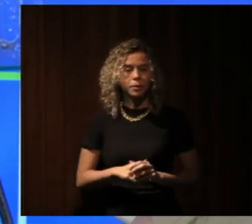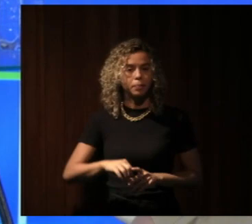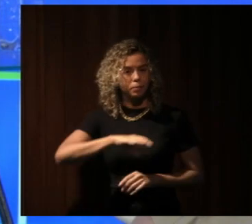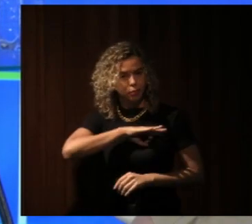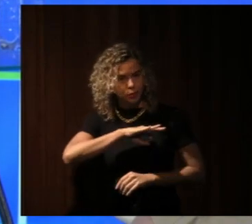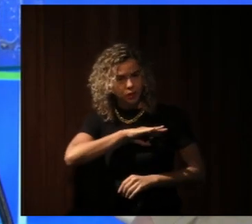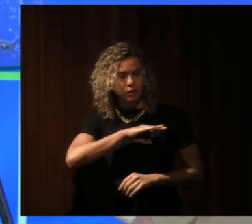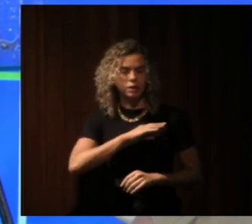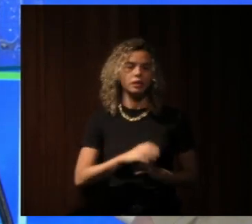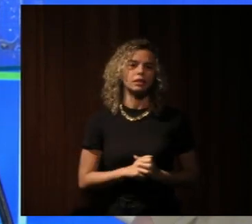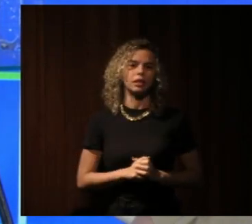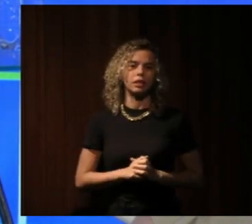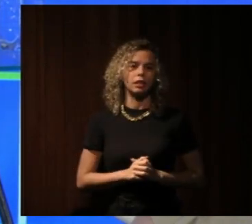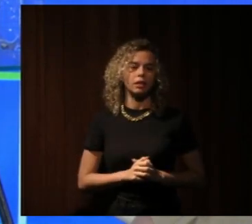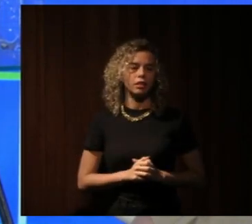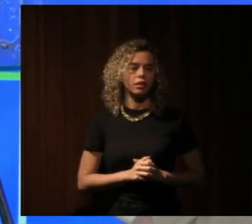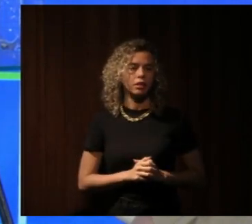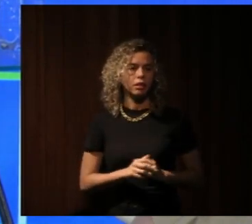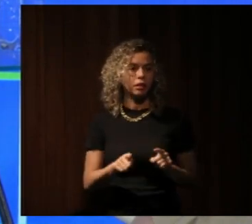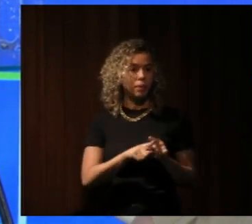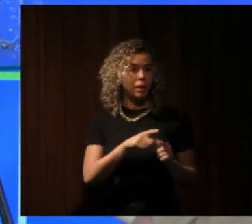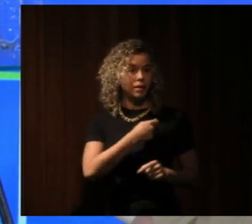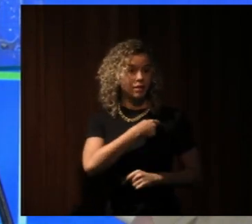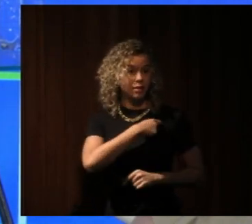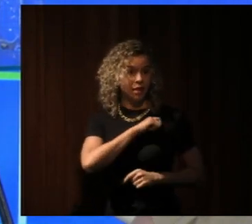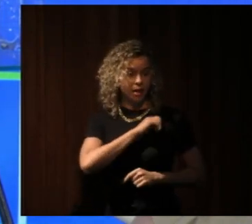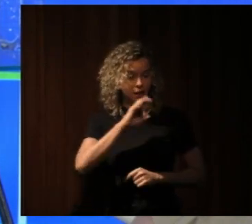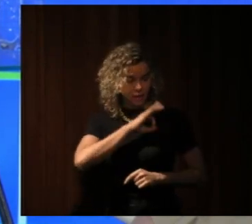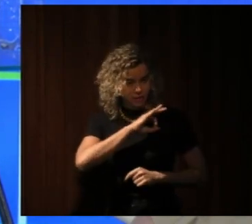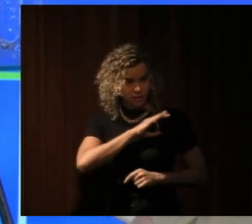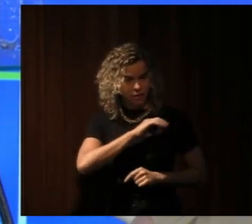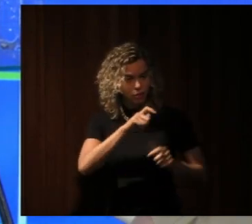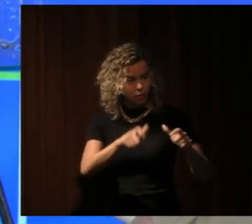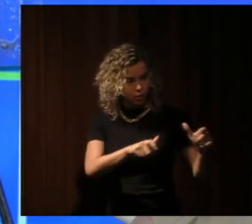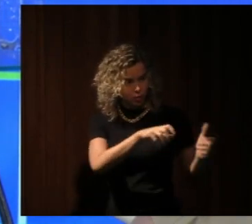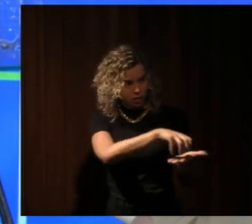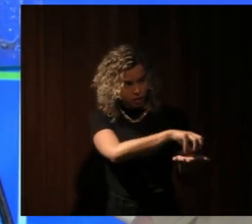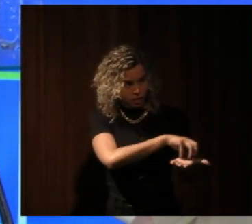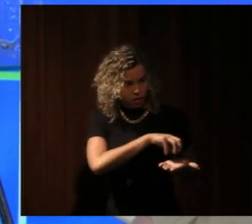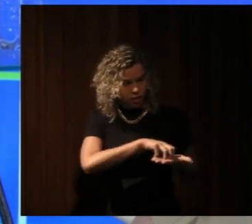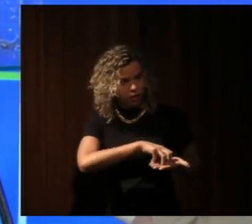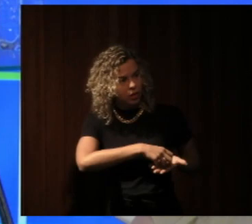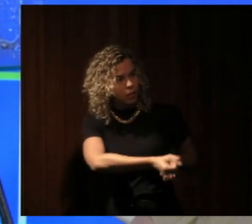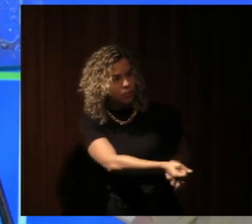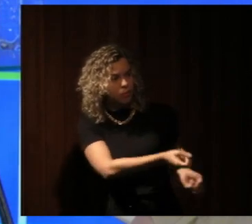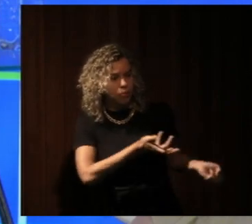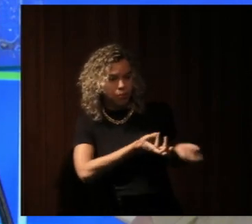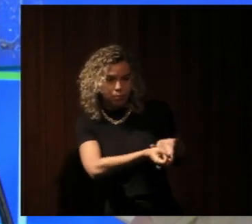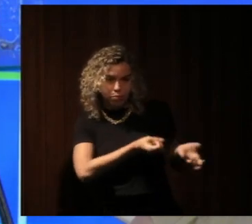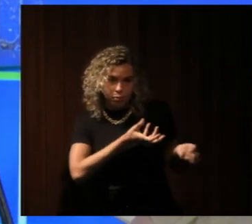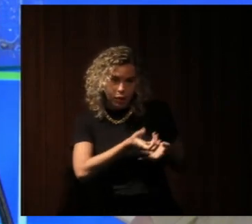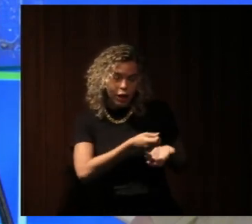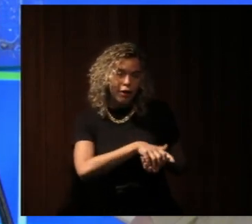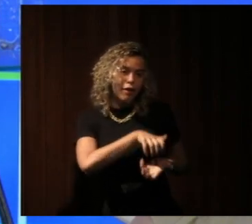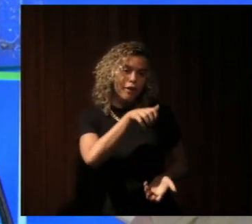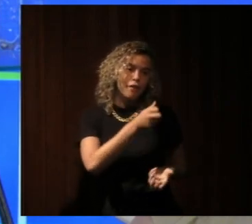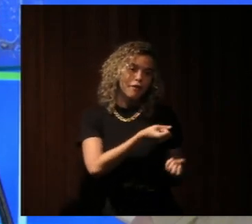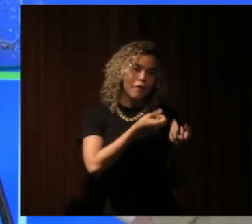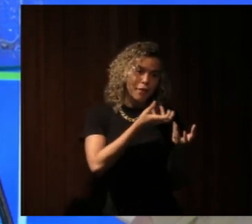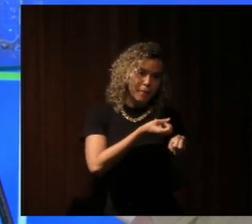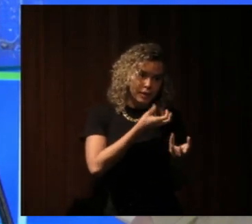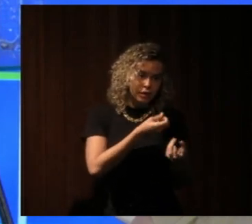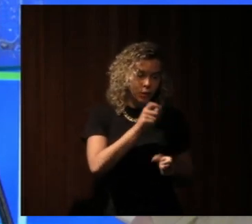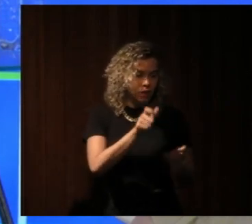polícia né com a as delegacias dessas regiões e elas começaram a receber informações de da dessas pessoas